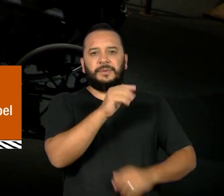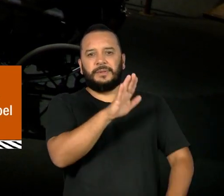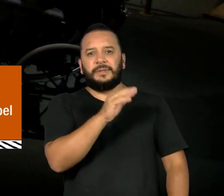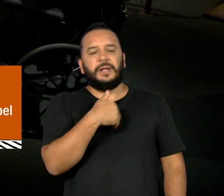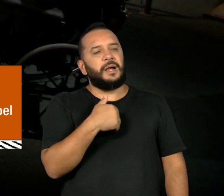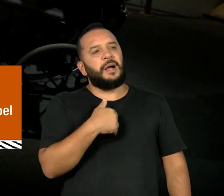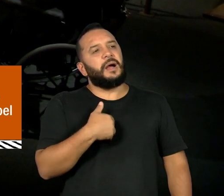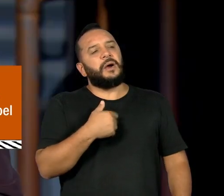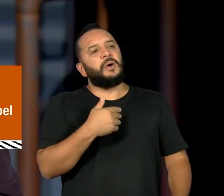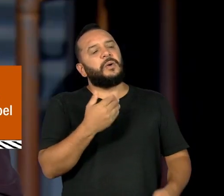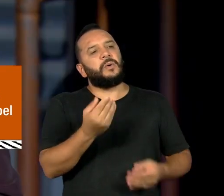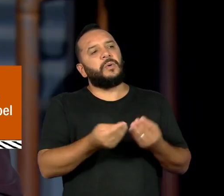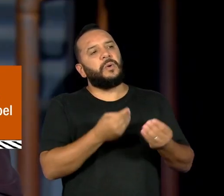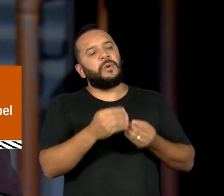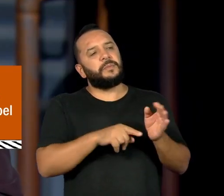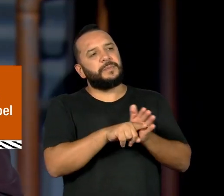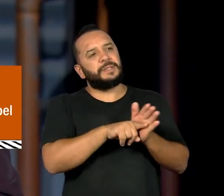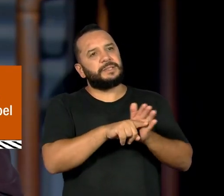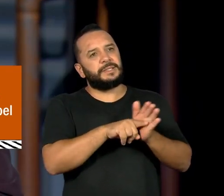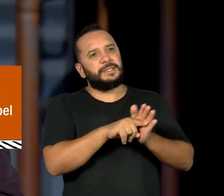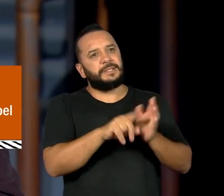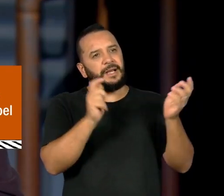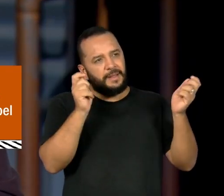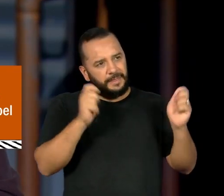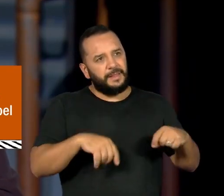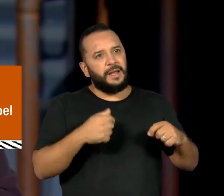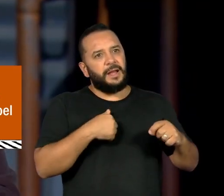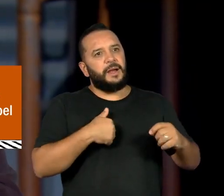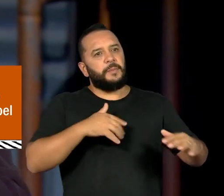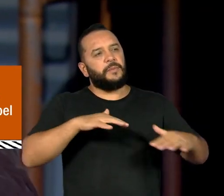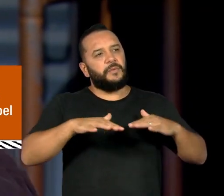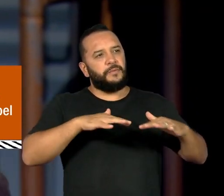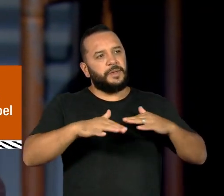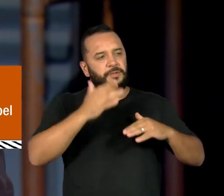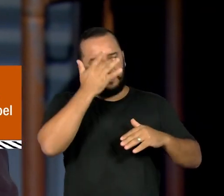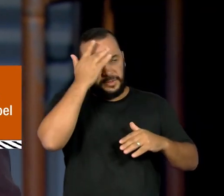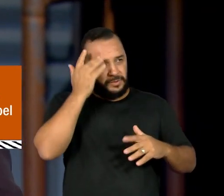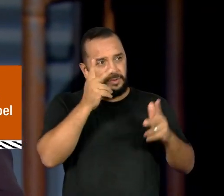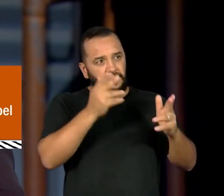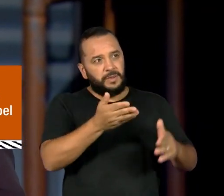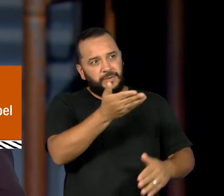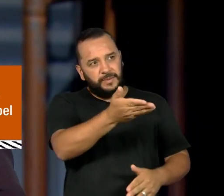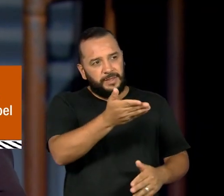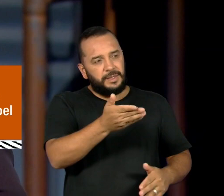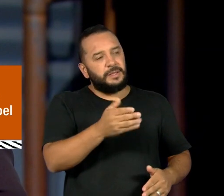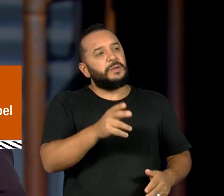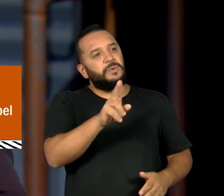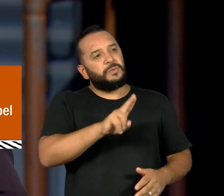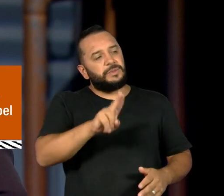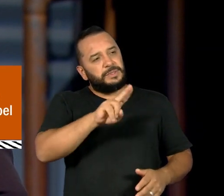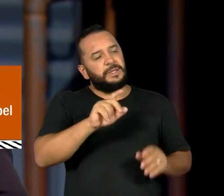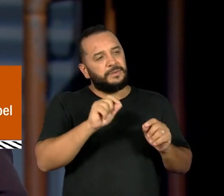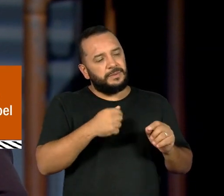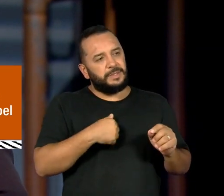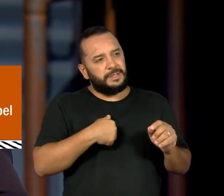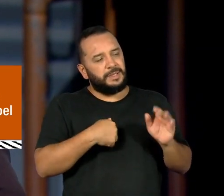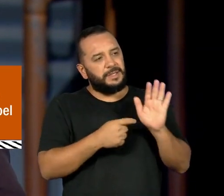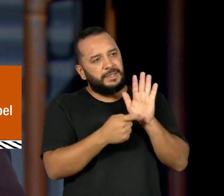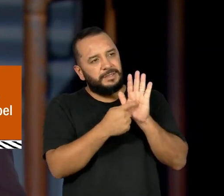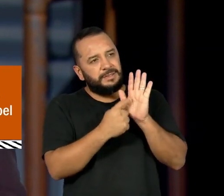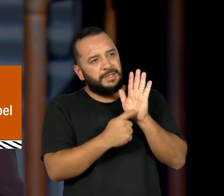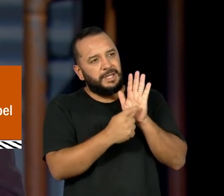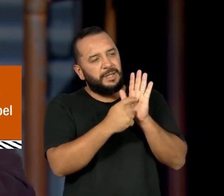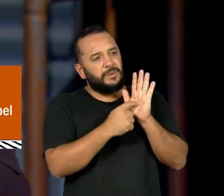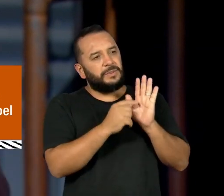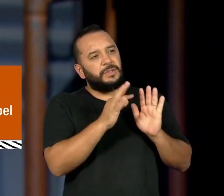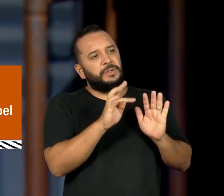o avanço das pesquisas que poderiam restabelecer os movimentos de pessoas como ele, envolvendo células-tronco, e o